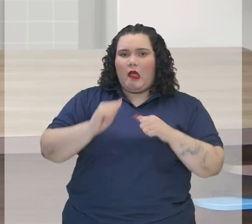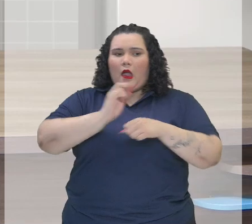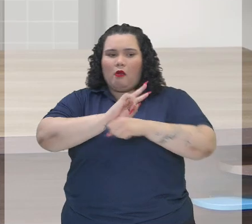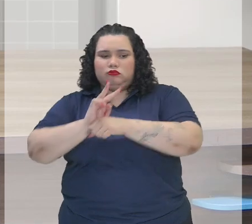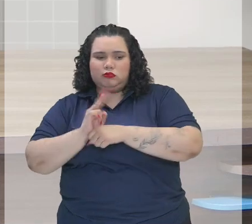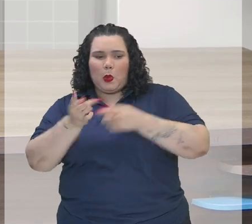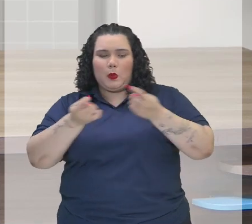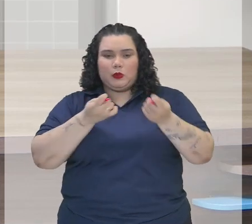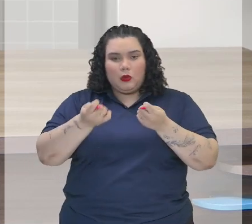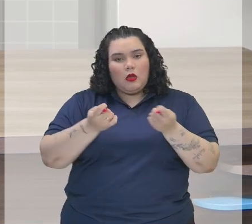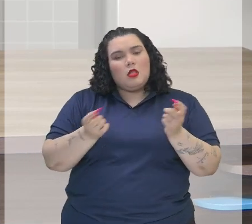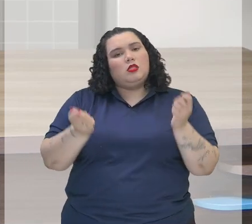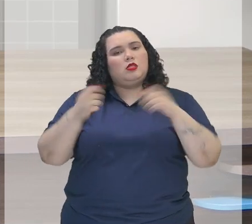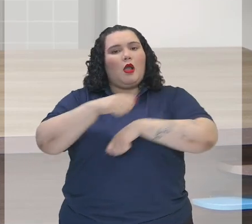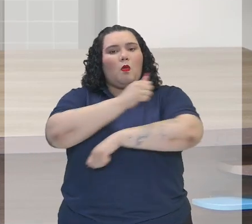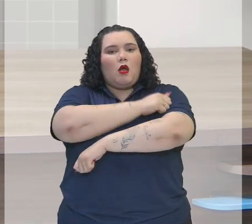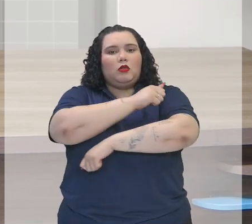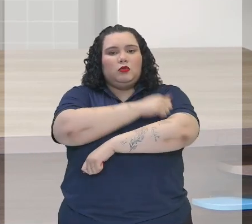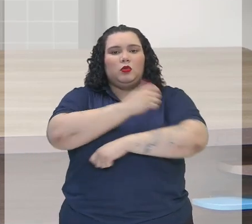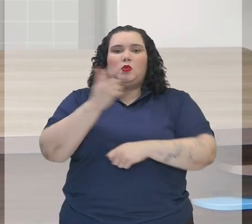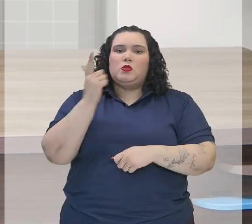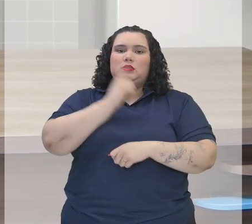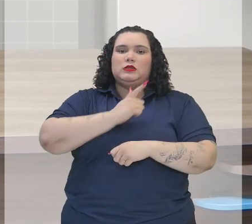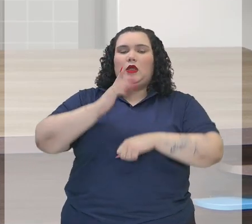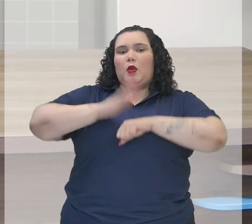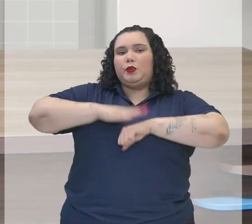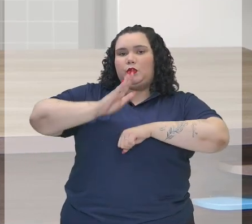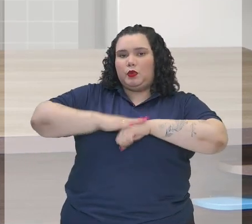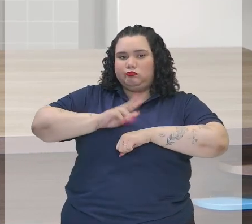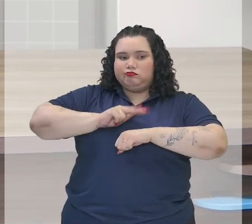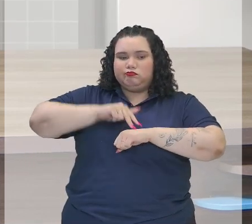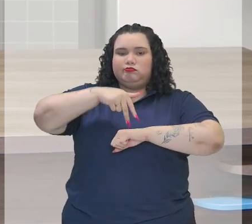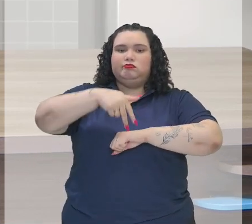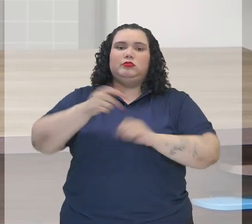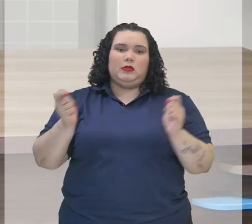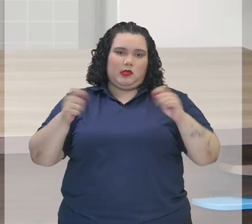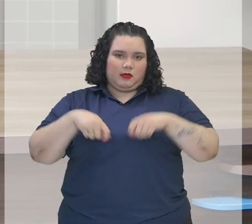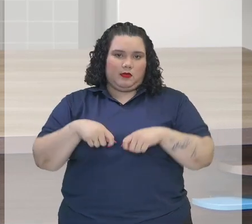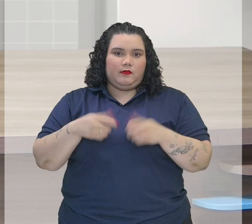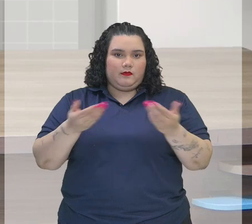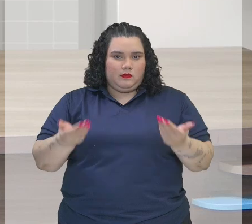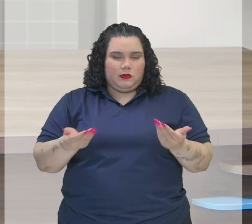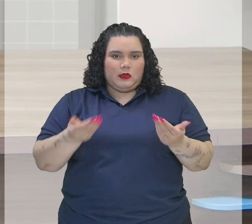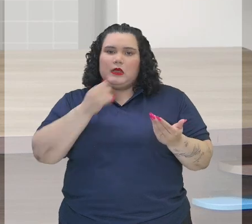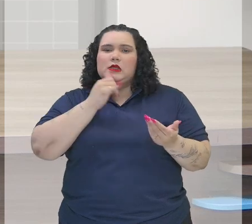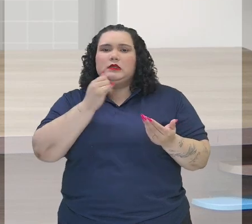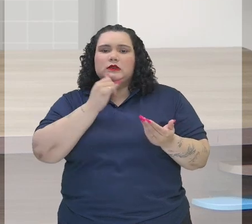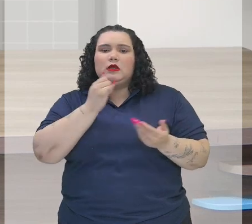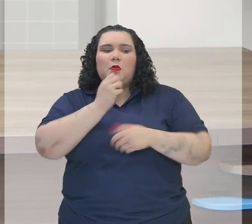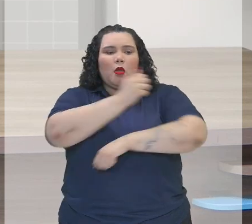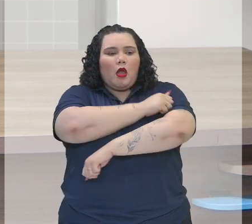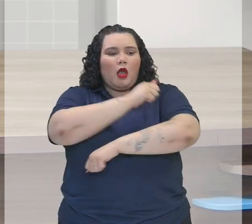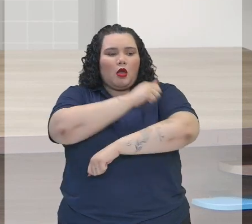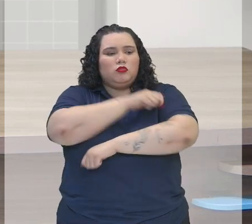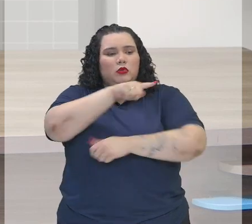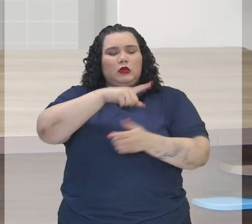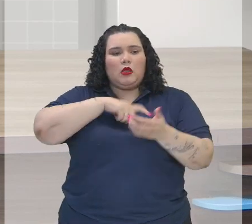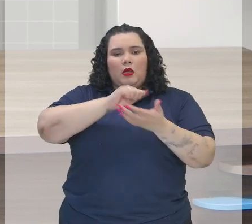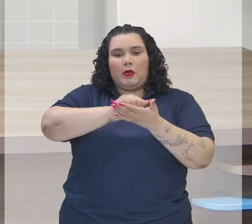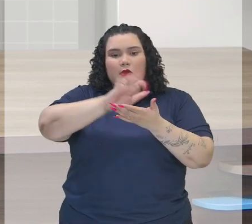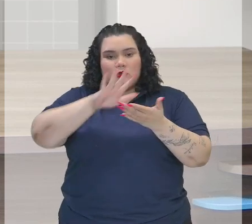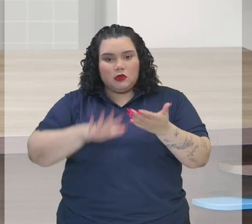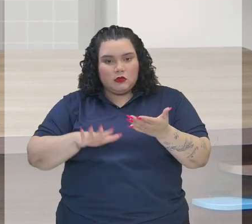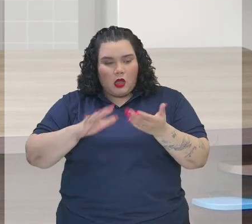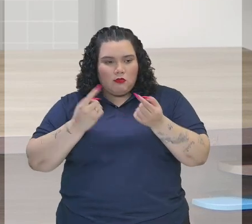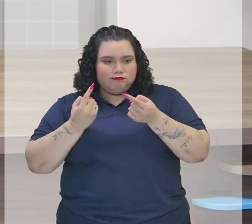mais independentes, né? Imagina você, professor, a partir do momento em que um aluno é desafiado numa atividade ou numa tarefa, ele consegue